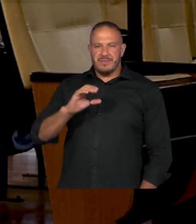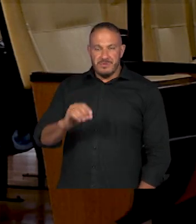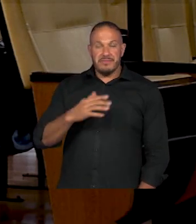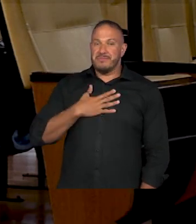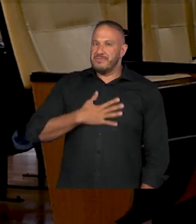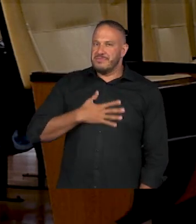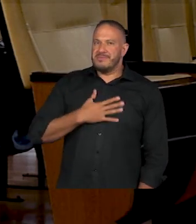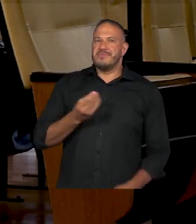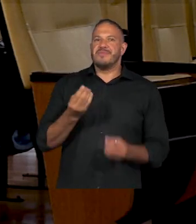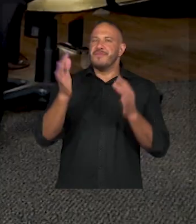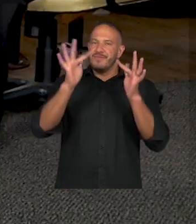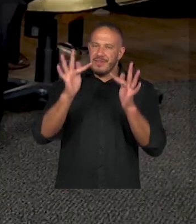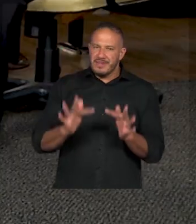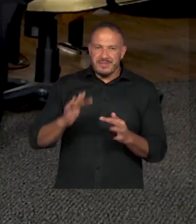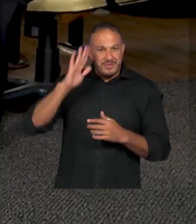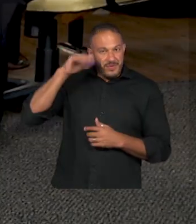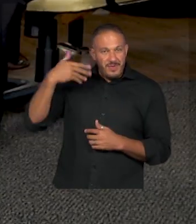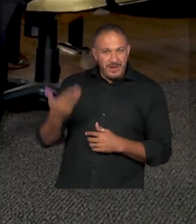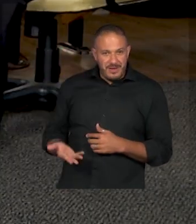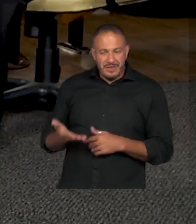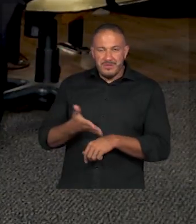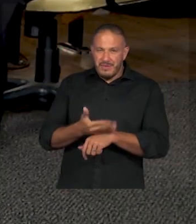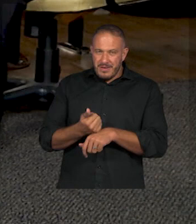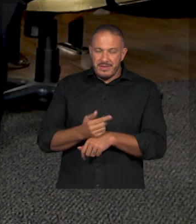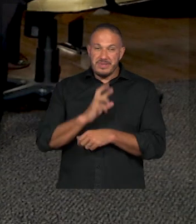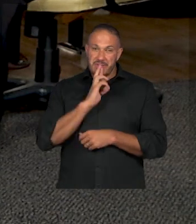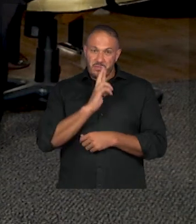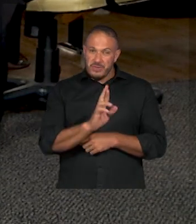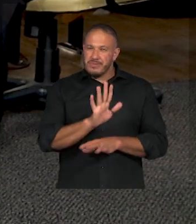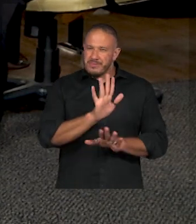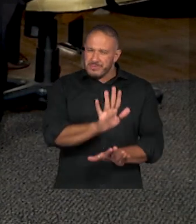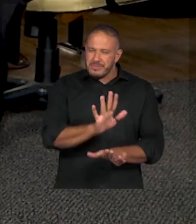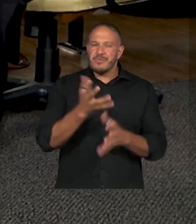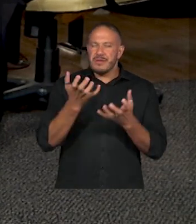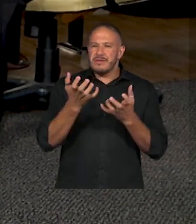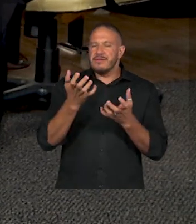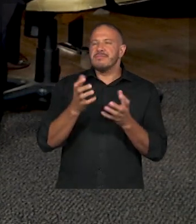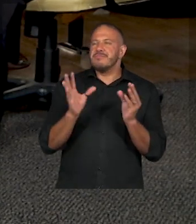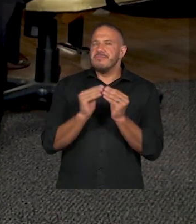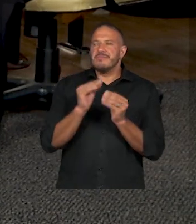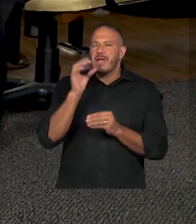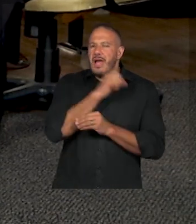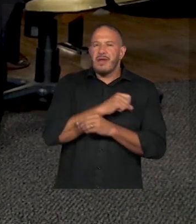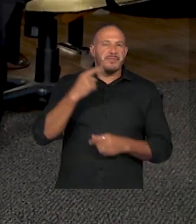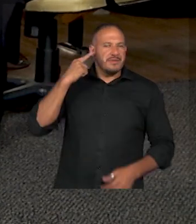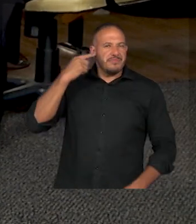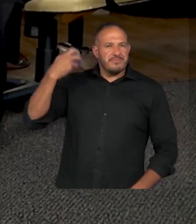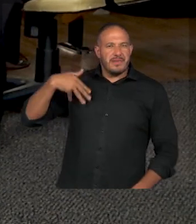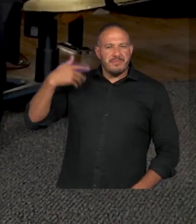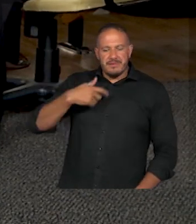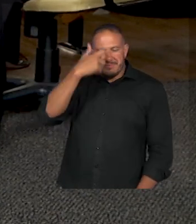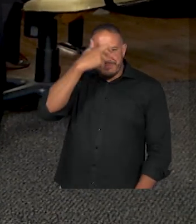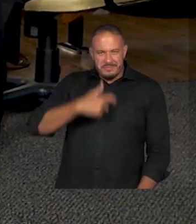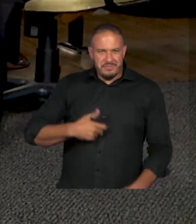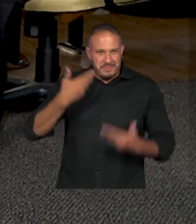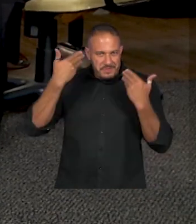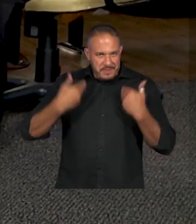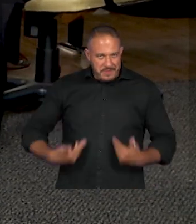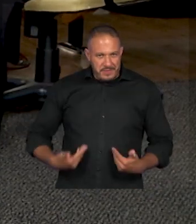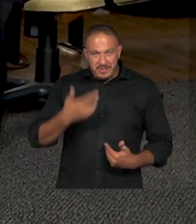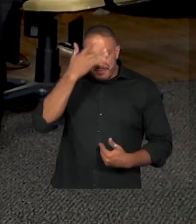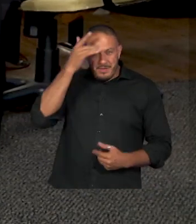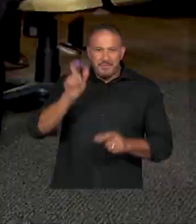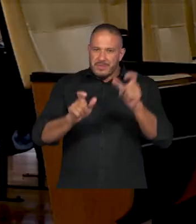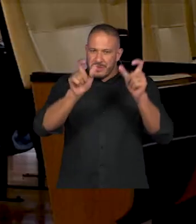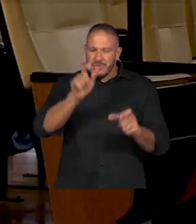pelo convite. Antes de eu te responder o papel, eu gostaria que vocês me dessem a liberdade de fazer minha autodescrição. Tá? Para quem